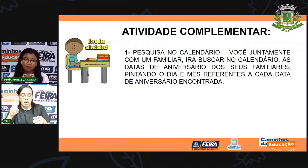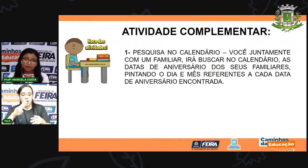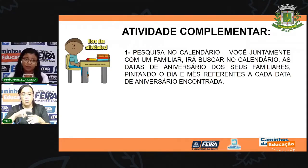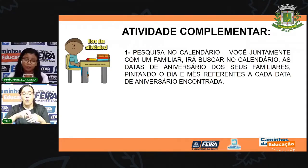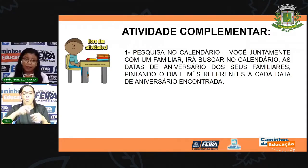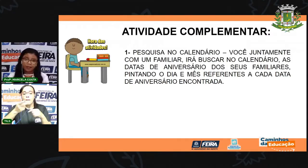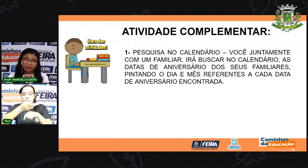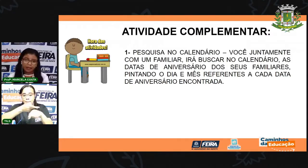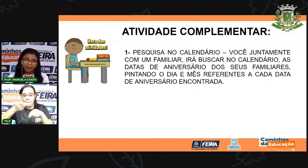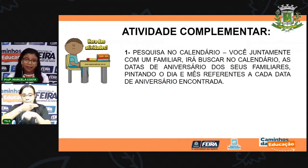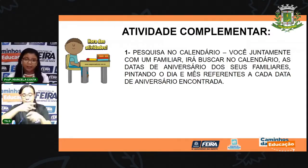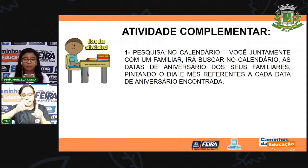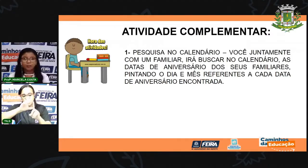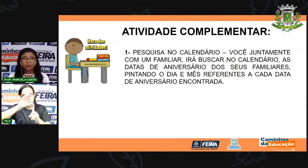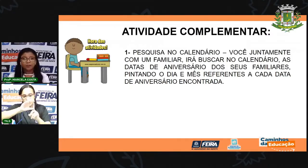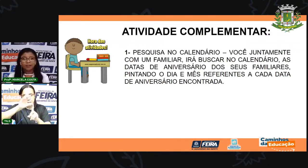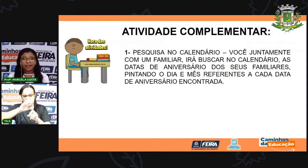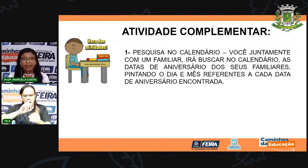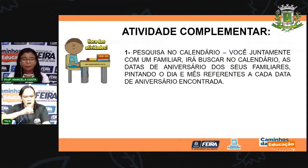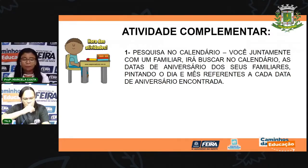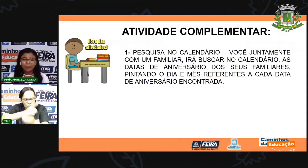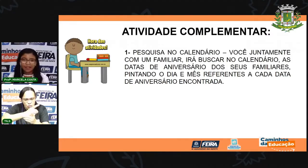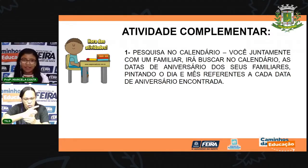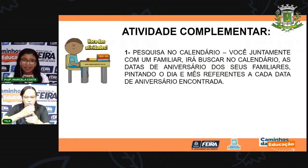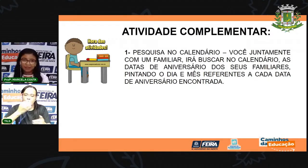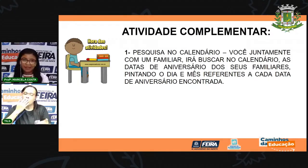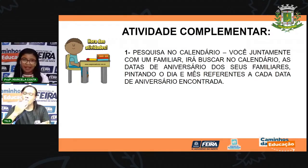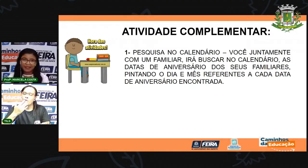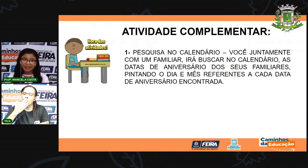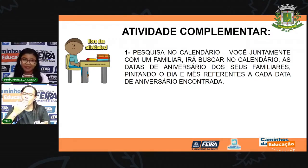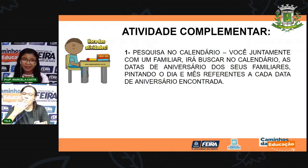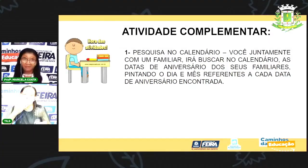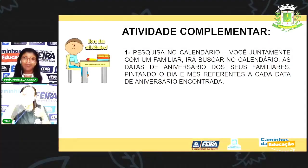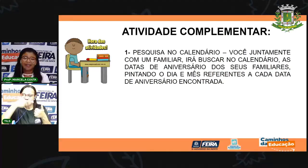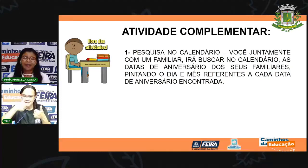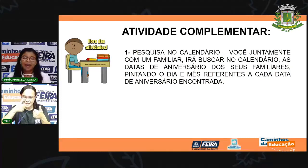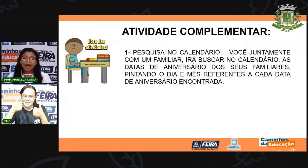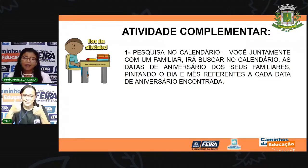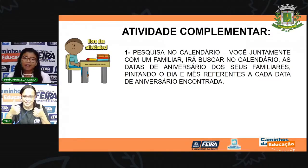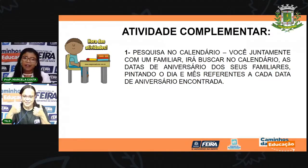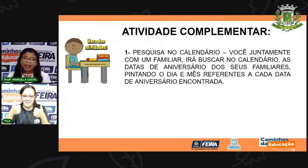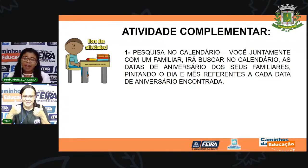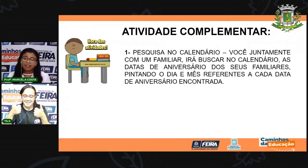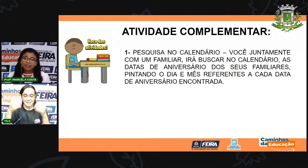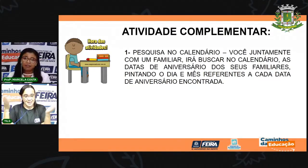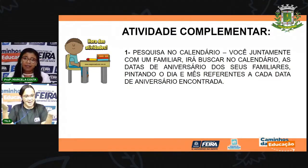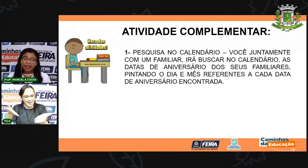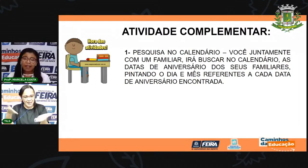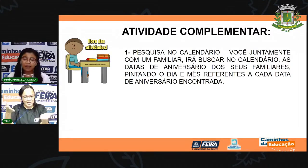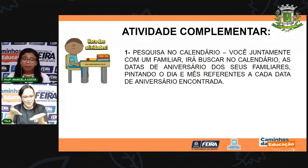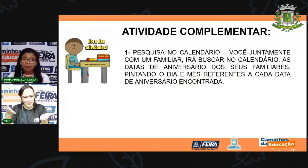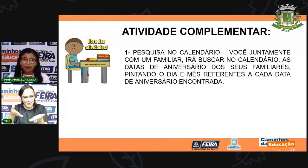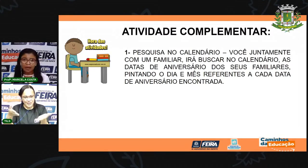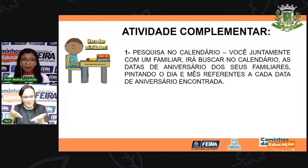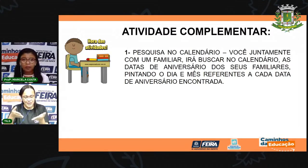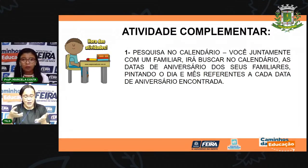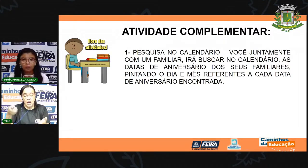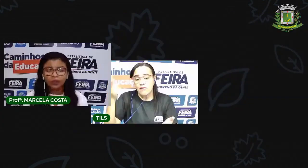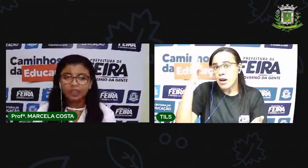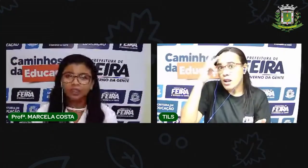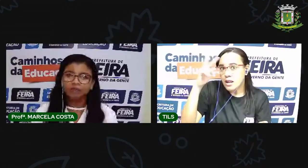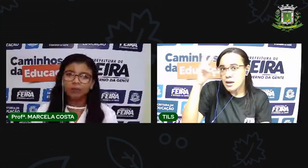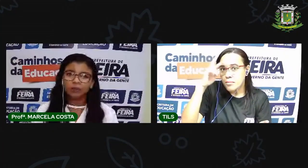achar Você vai pintar Tá bom? Capricha na atividade Agora A gente vai relembrar